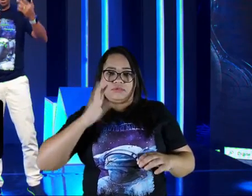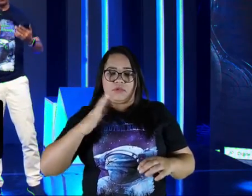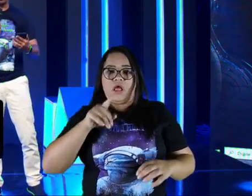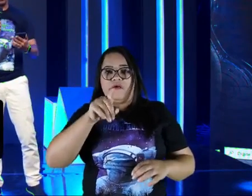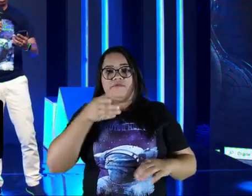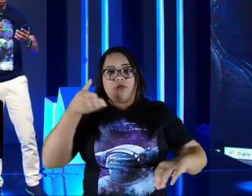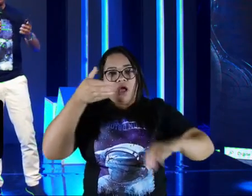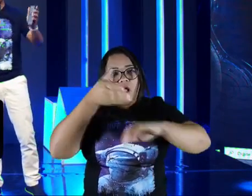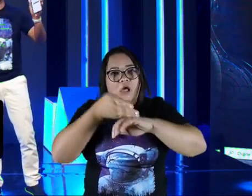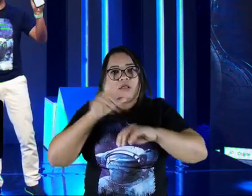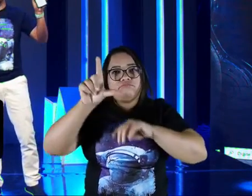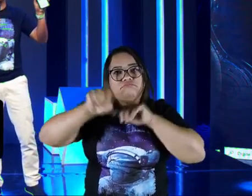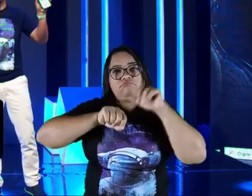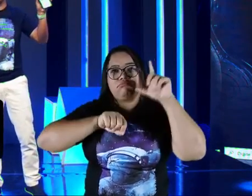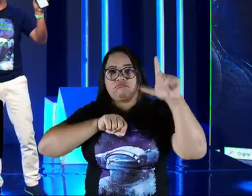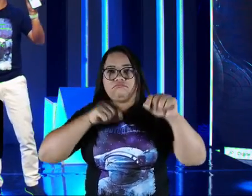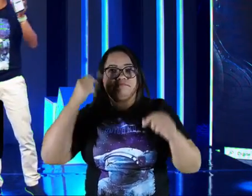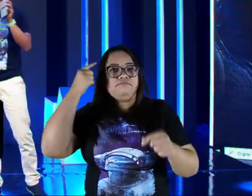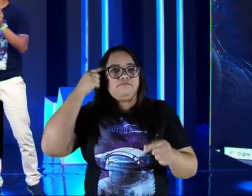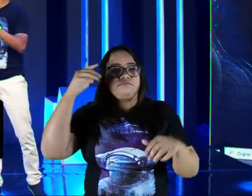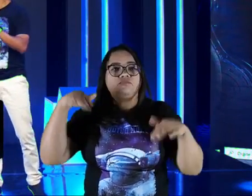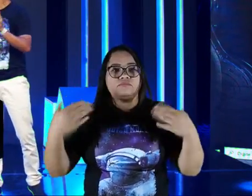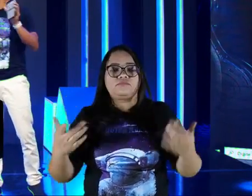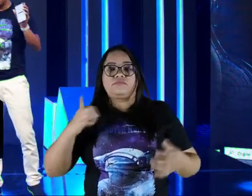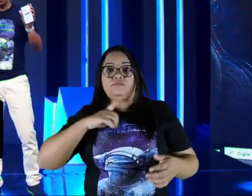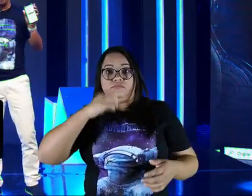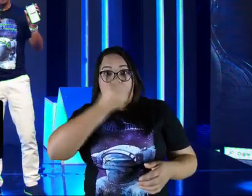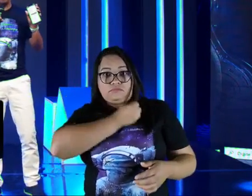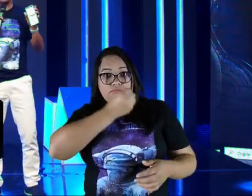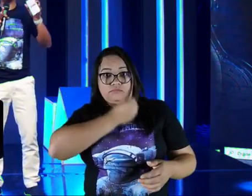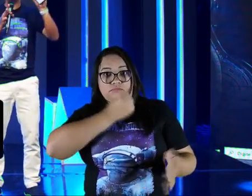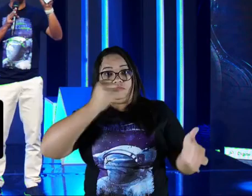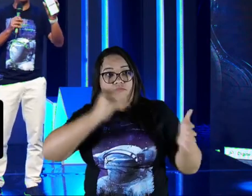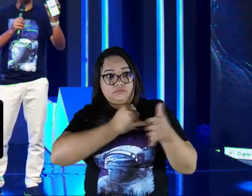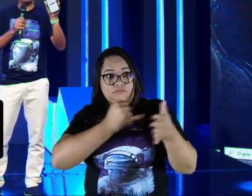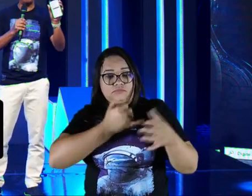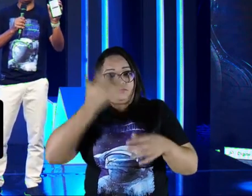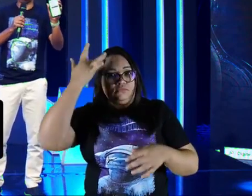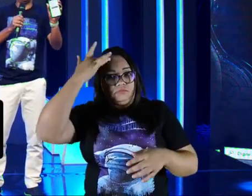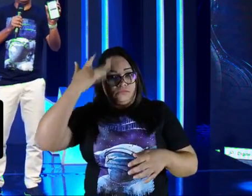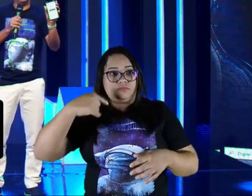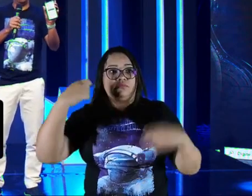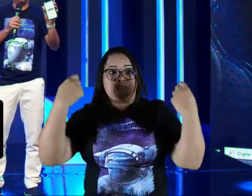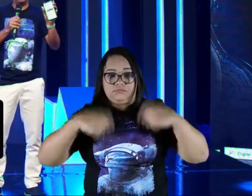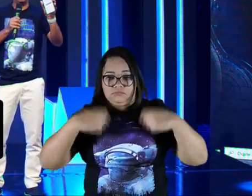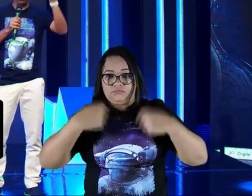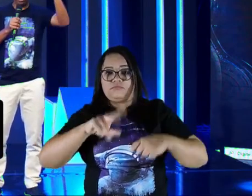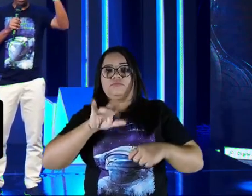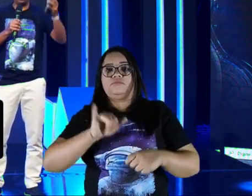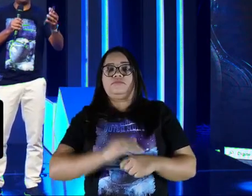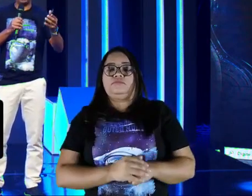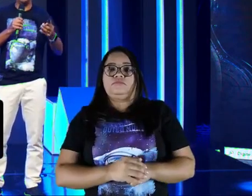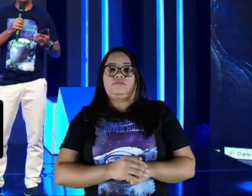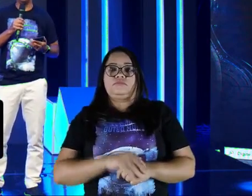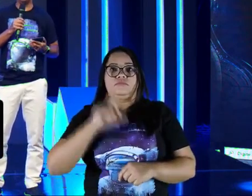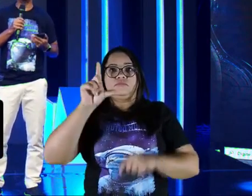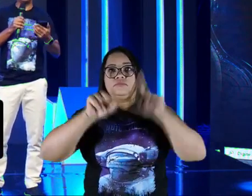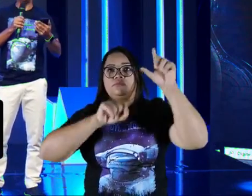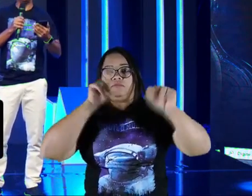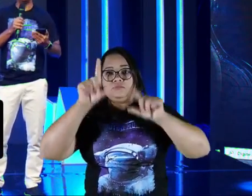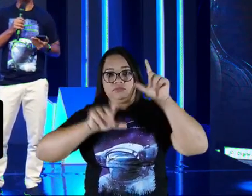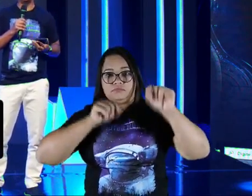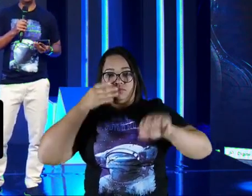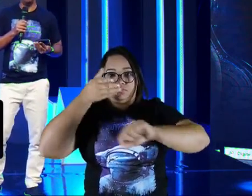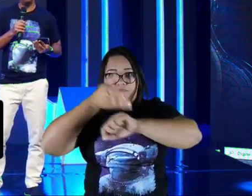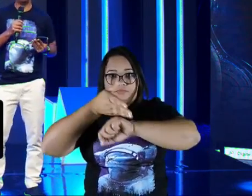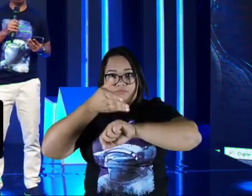já faz a sua listinha. Tenha o número da sua inscrição na mão, isso, porque amanhã você vai precisar dele para poder selecionar e